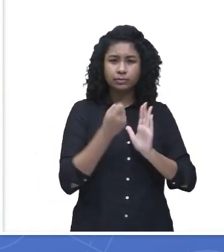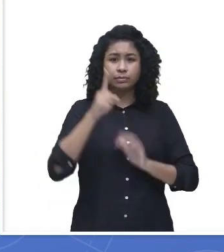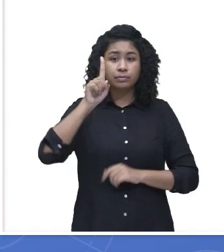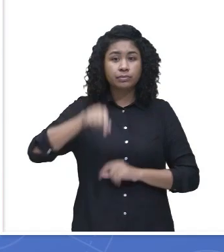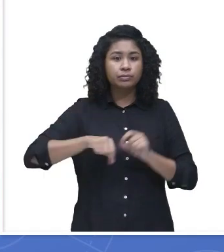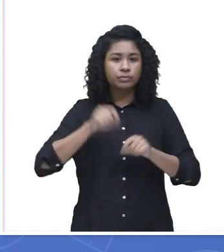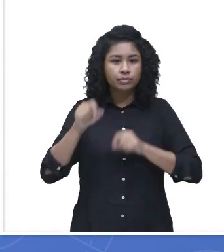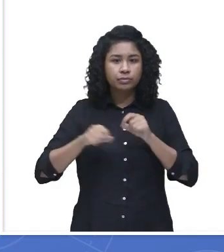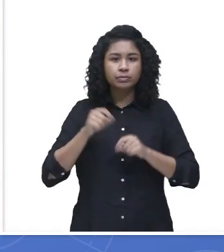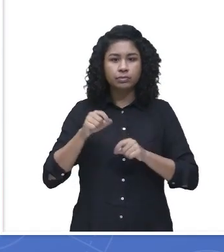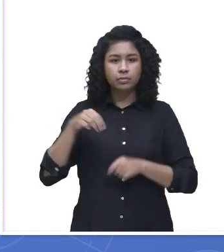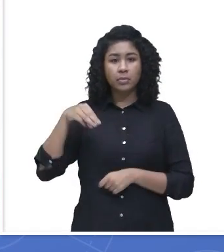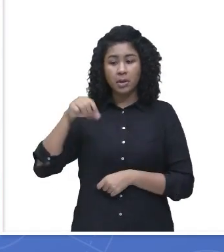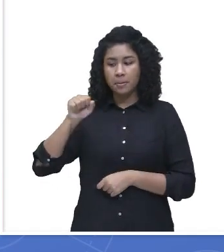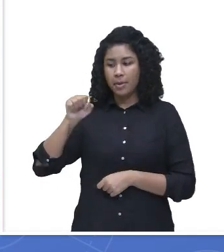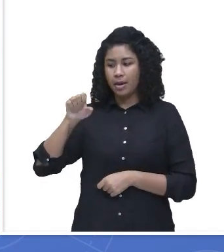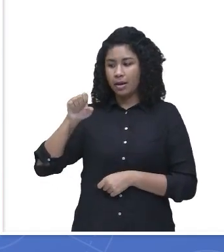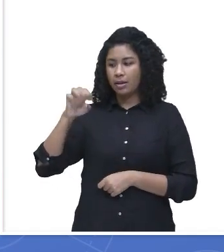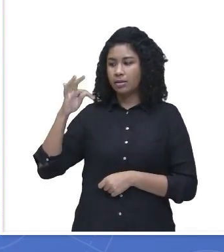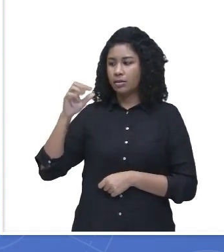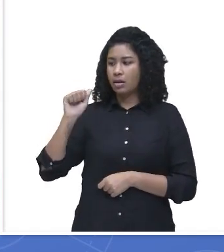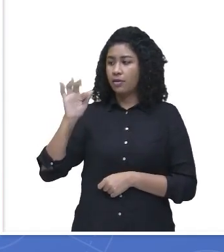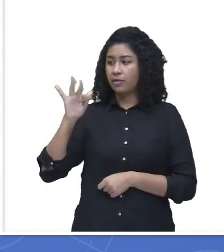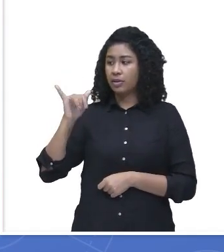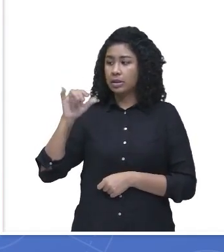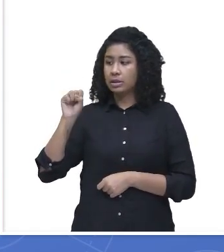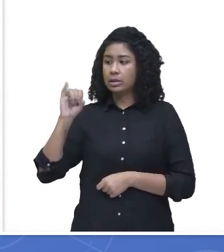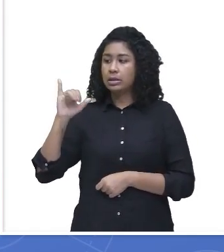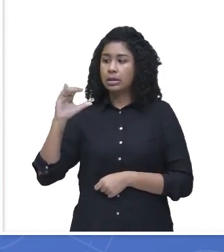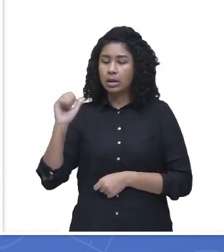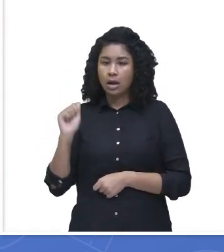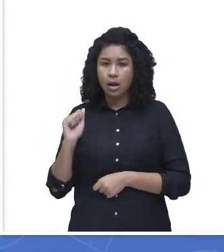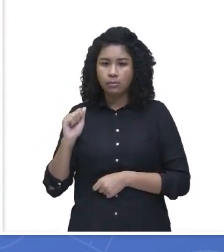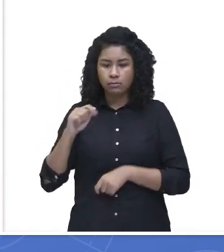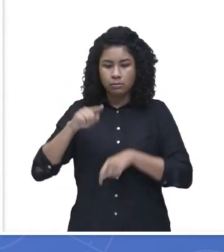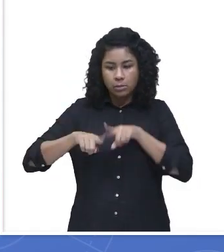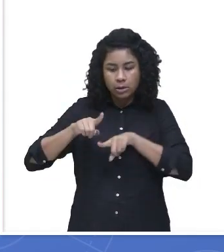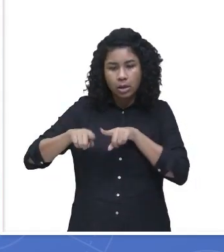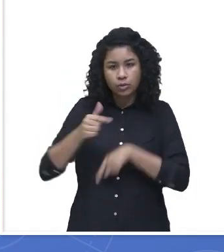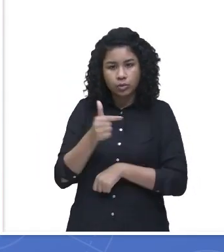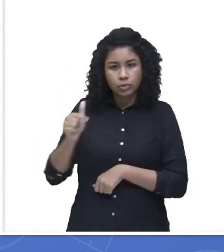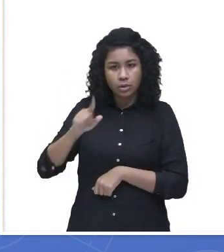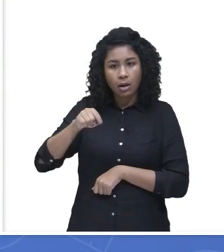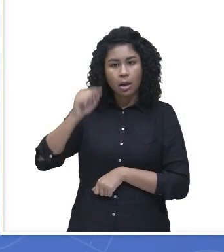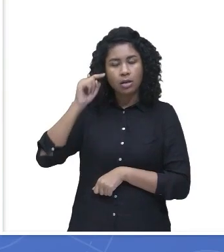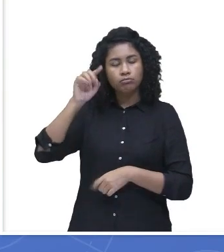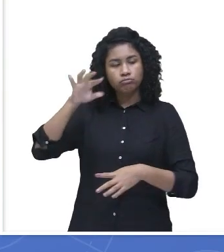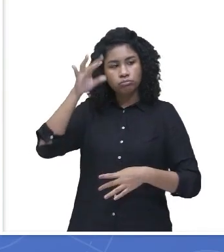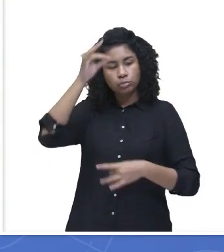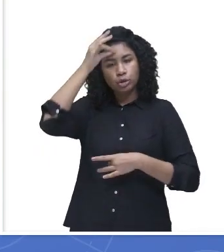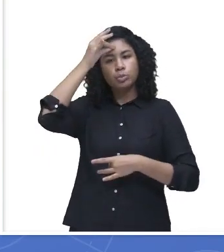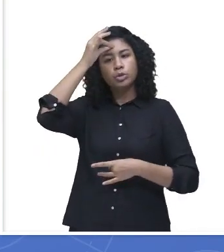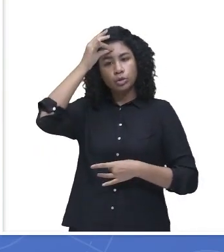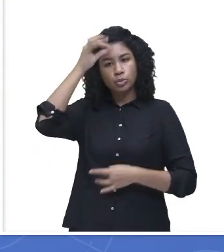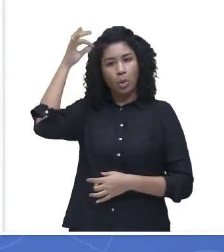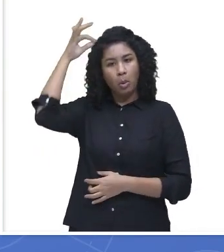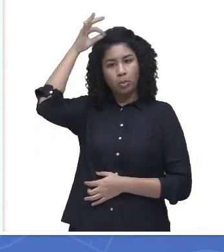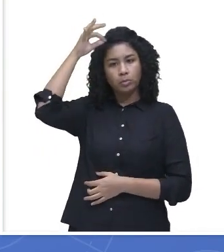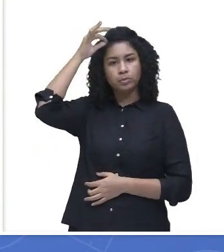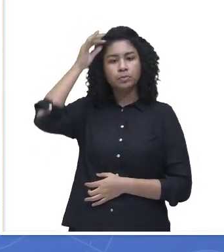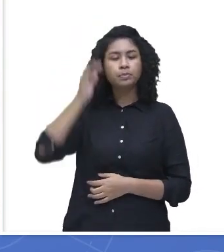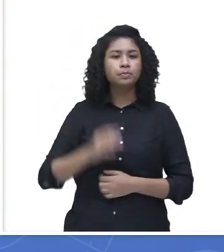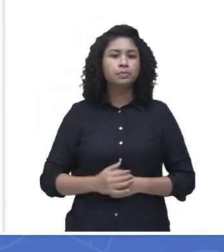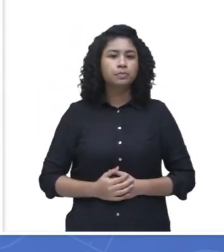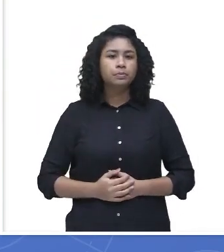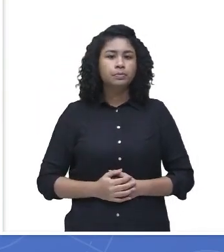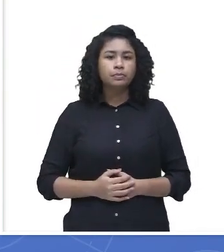Buscando sempre o espiritual. Percebo que aqui a gente tem um tom negativo no poema e temos termos que não é